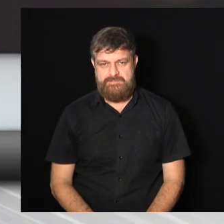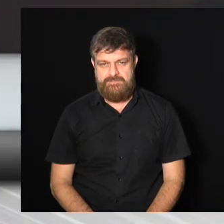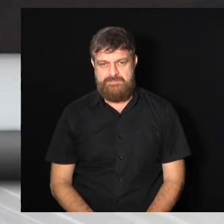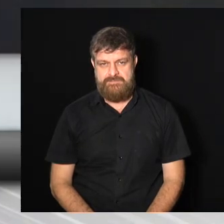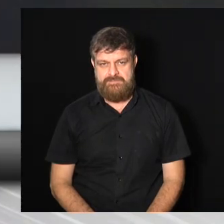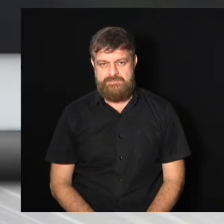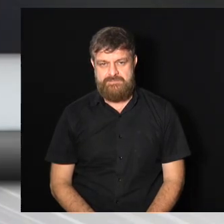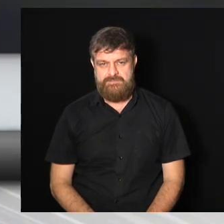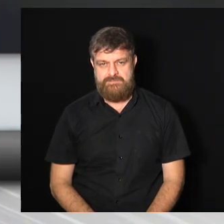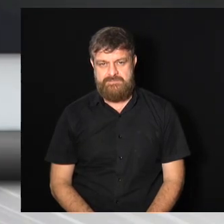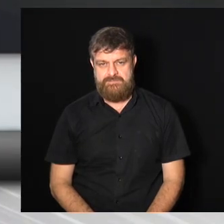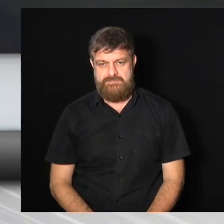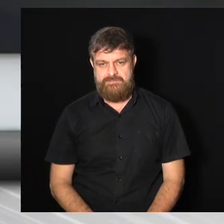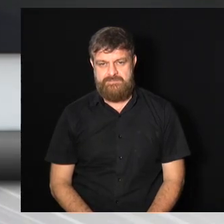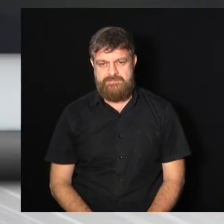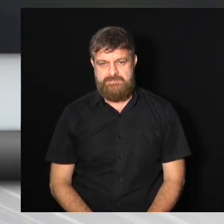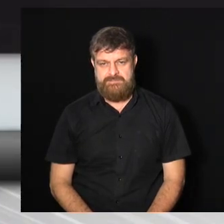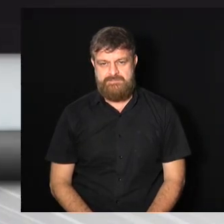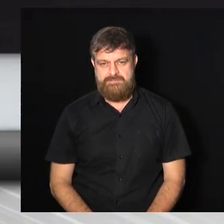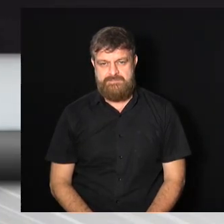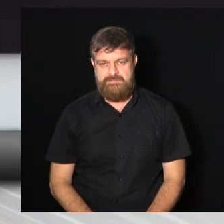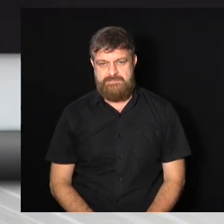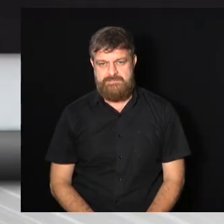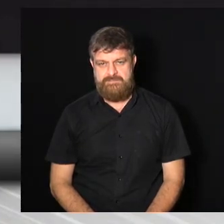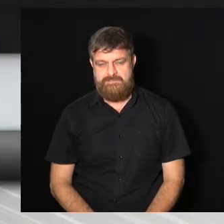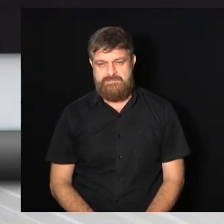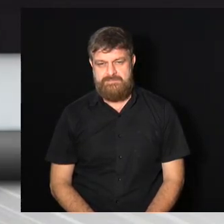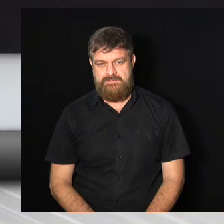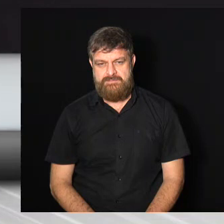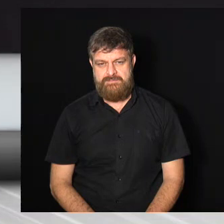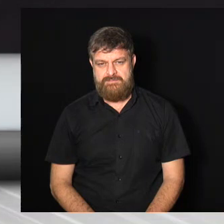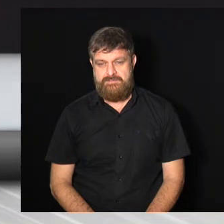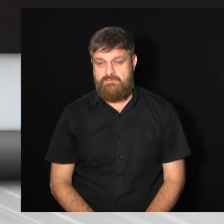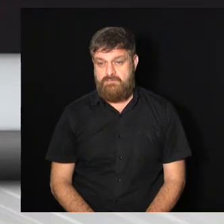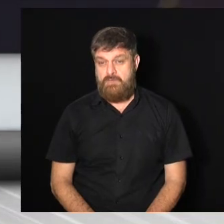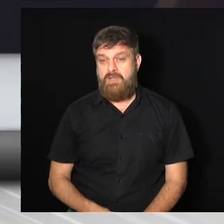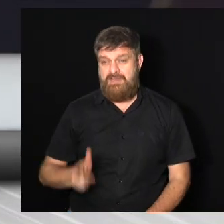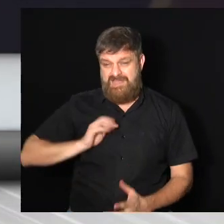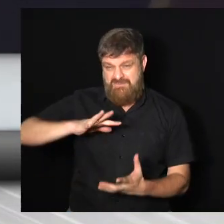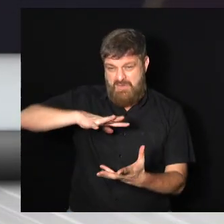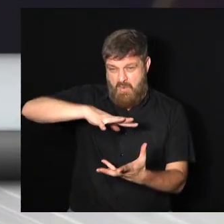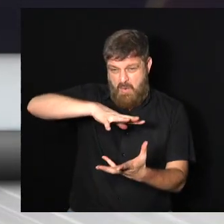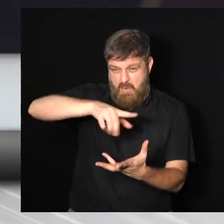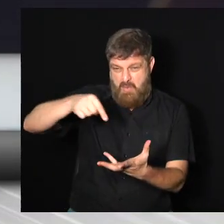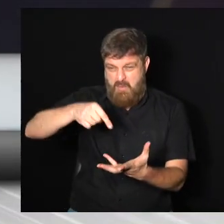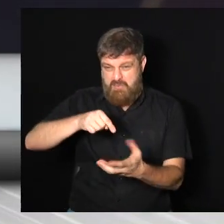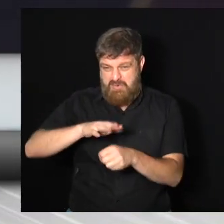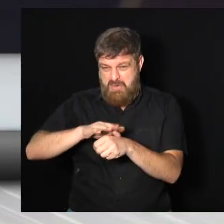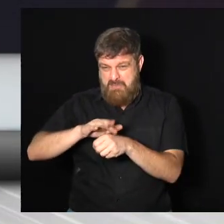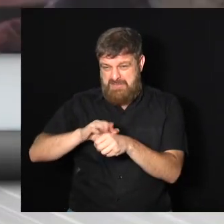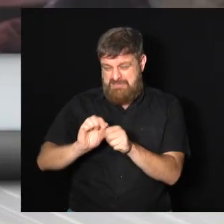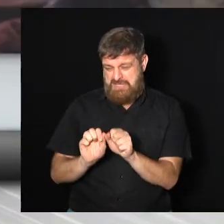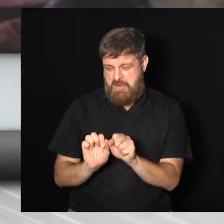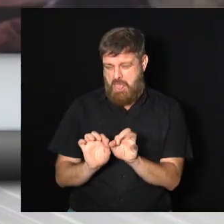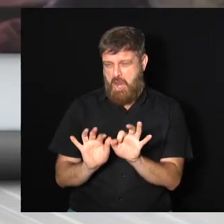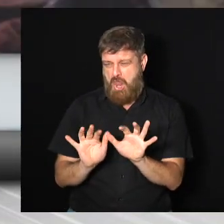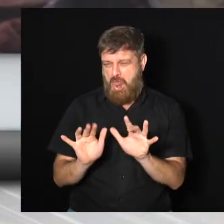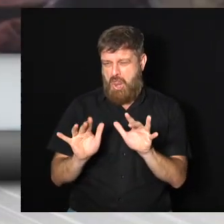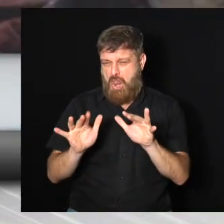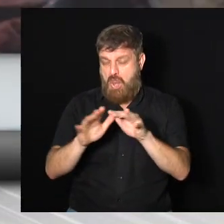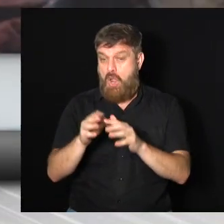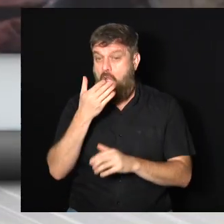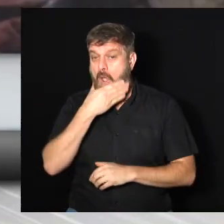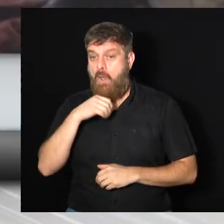He's young. Yeah, he was just newborn when it happened. Depois do mundo ser atingido por uma pandemia, um pai